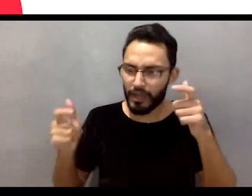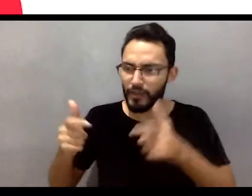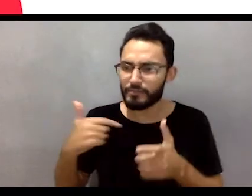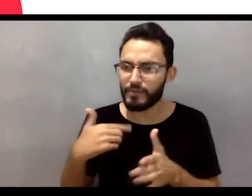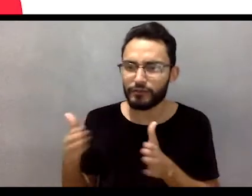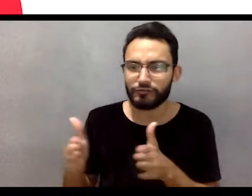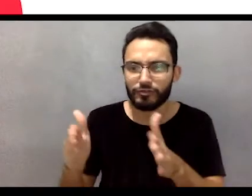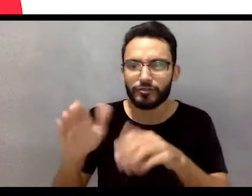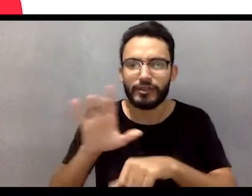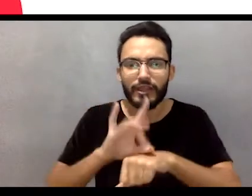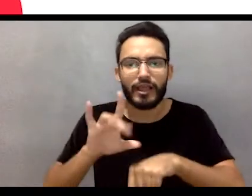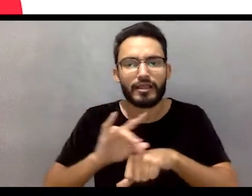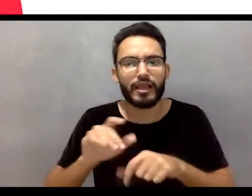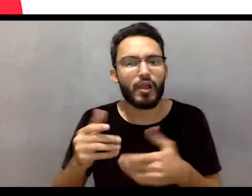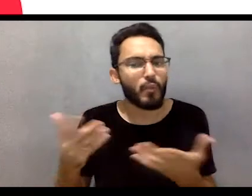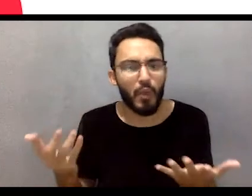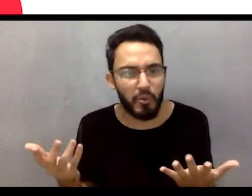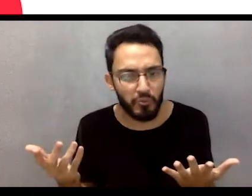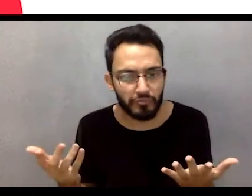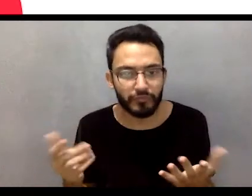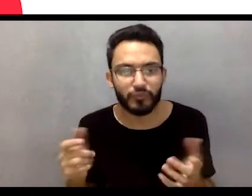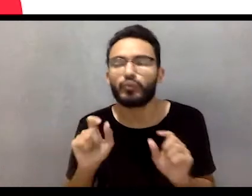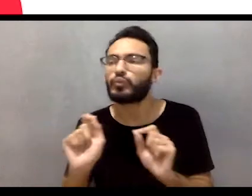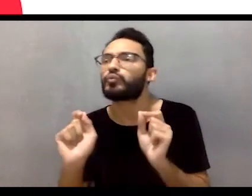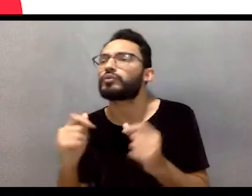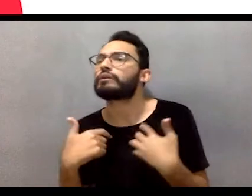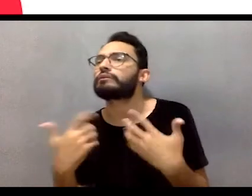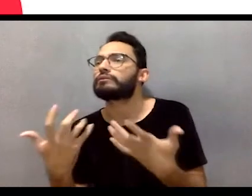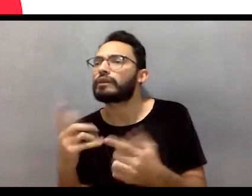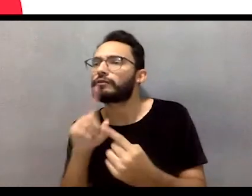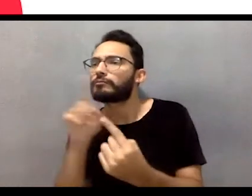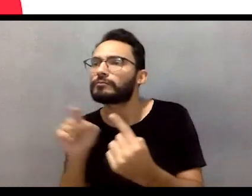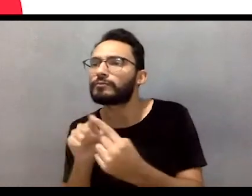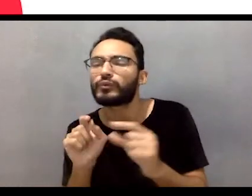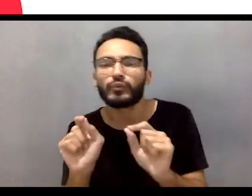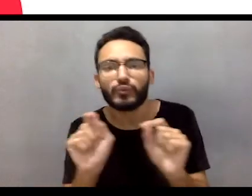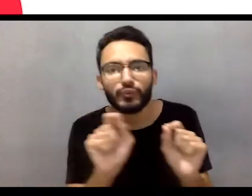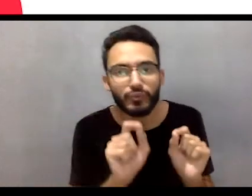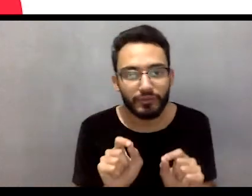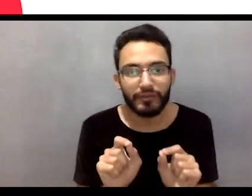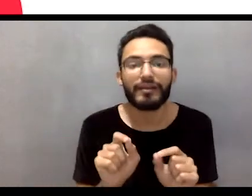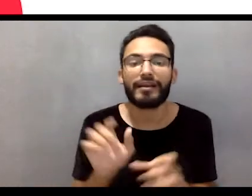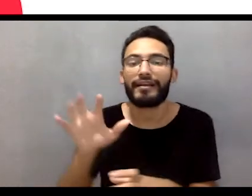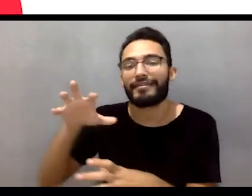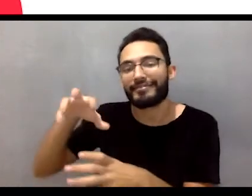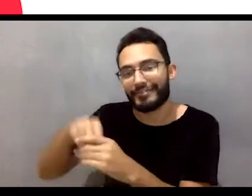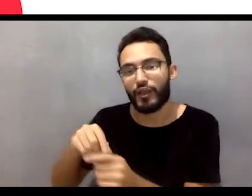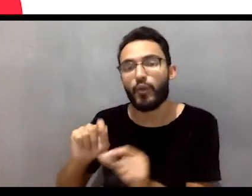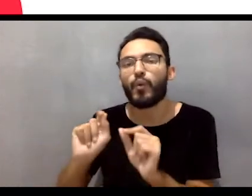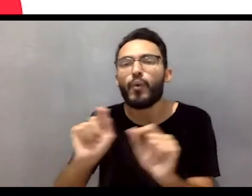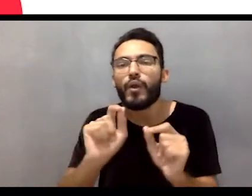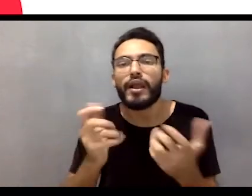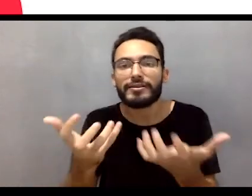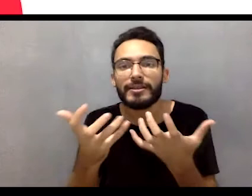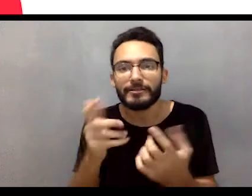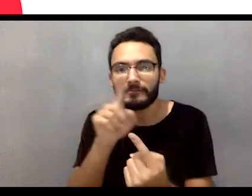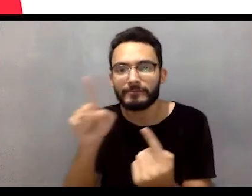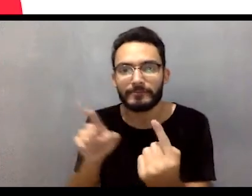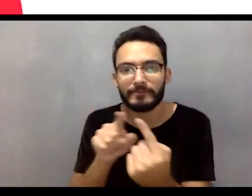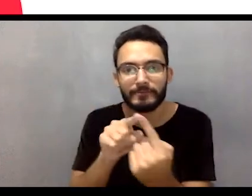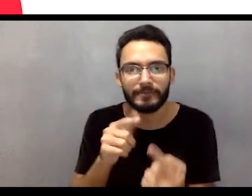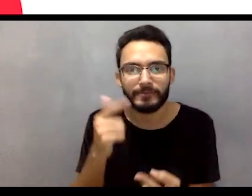direcionador estratégico? O que que eu quero atingir? E aí, dentro desse, o que eu quero atingir,